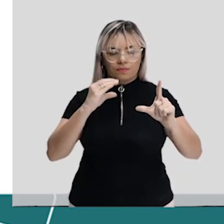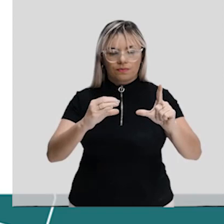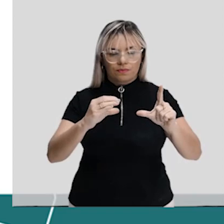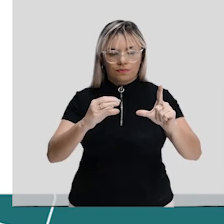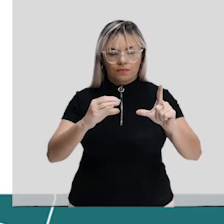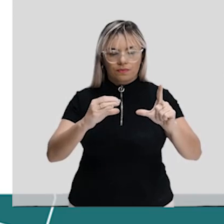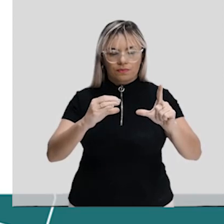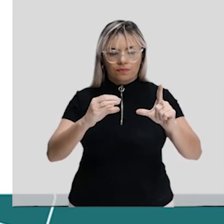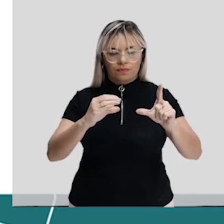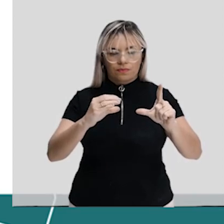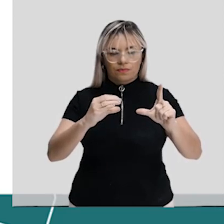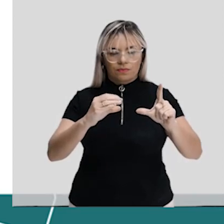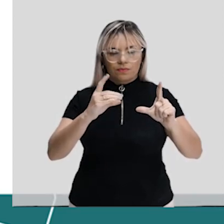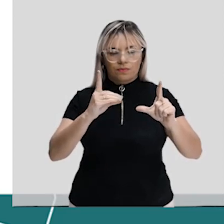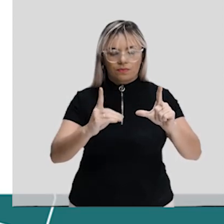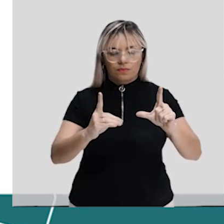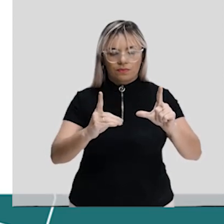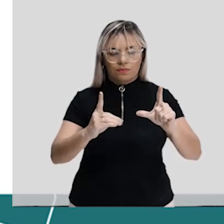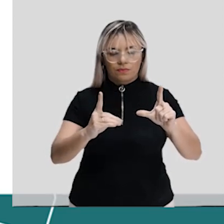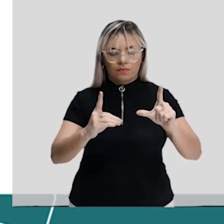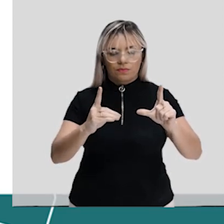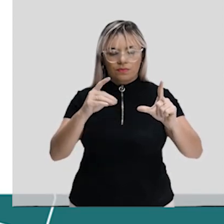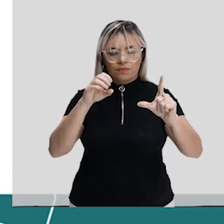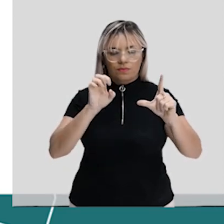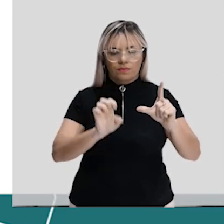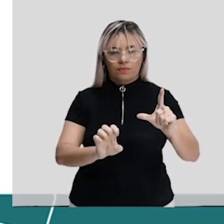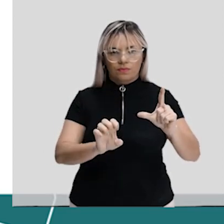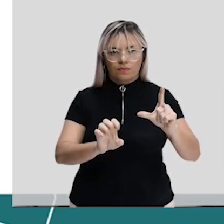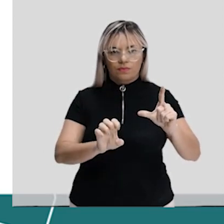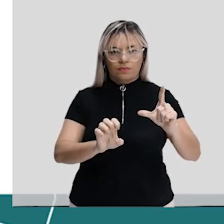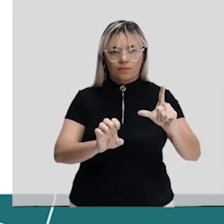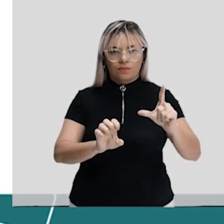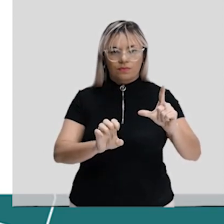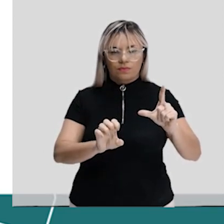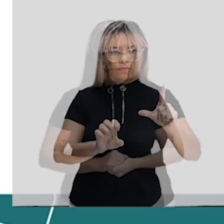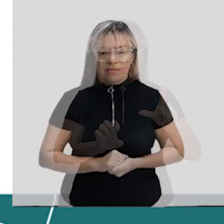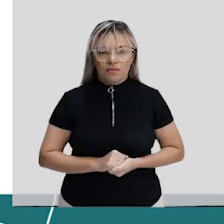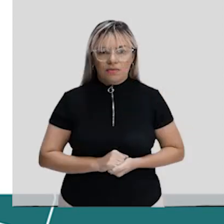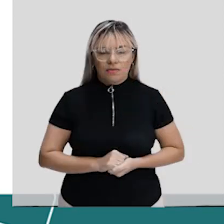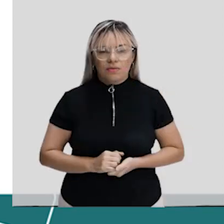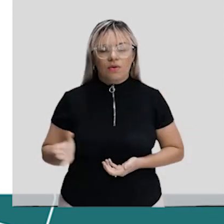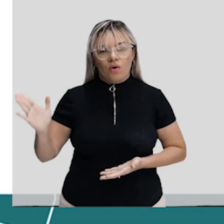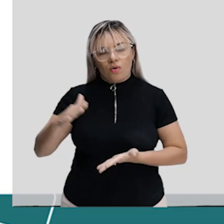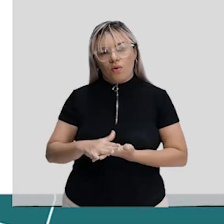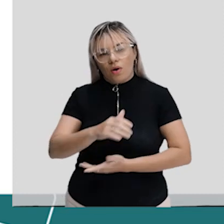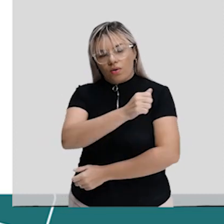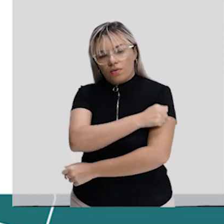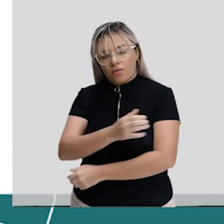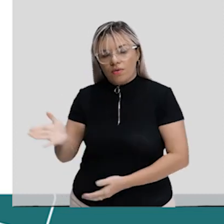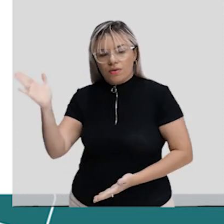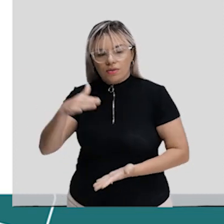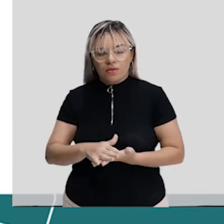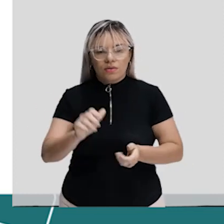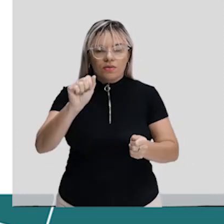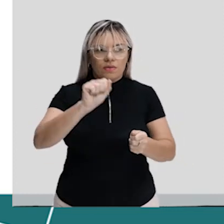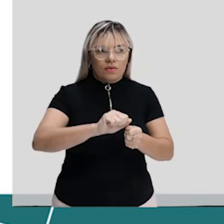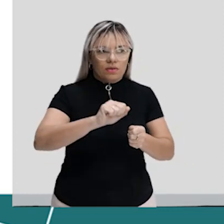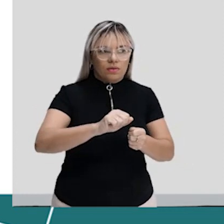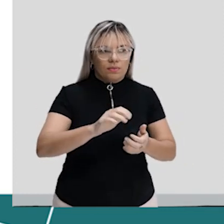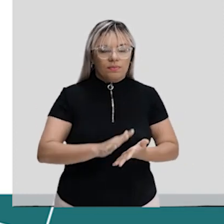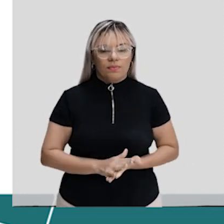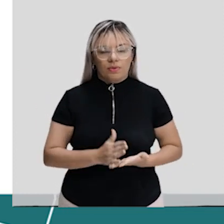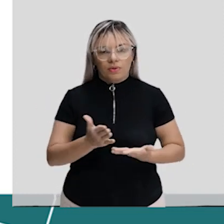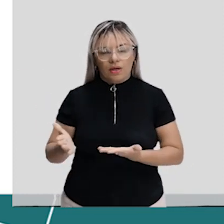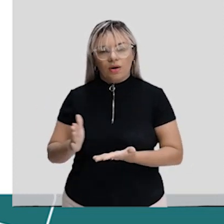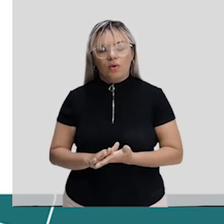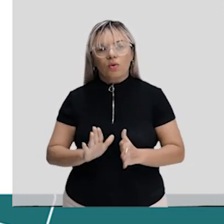810, 1,08 ou 1,35. Certo? Olha lá, pessoal, então vamos lá, o que a gente vai fazer? Então, o que